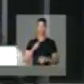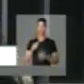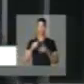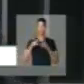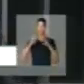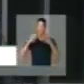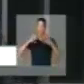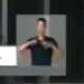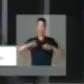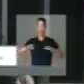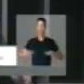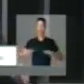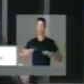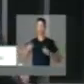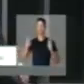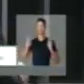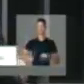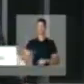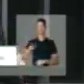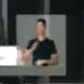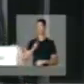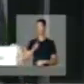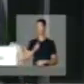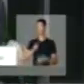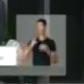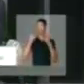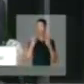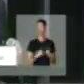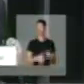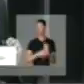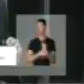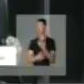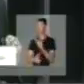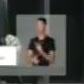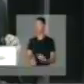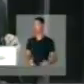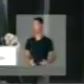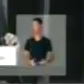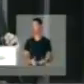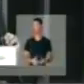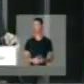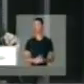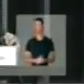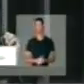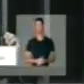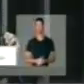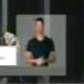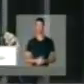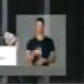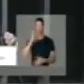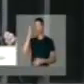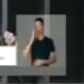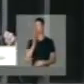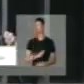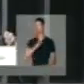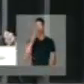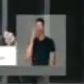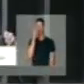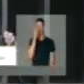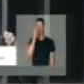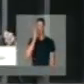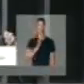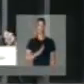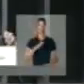seca, não bastasse os desafios da segurança pública que o Brasil está assistindo